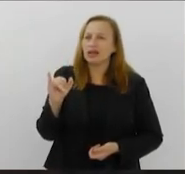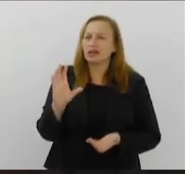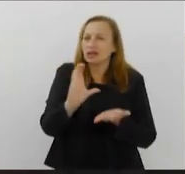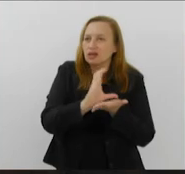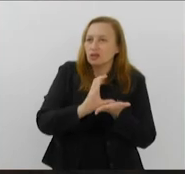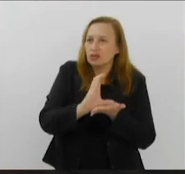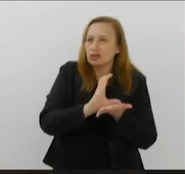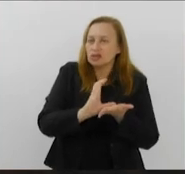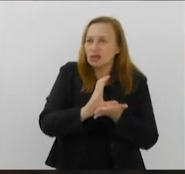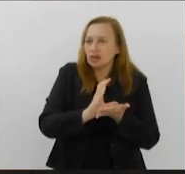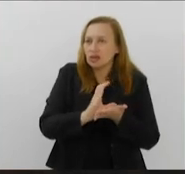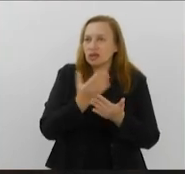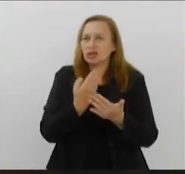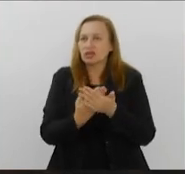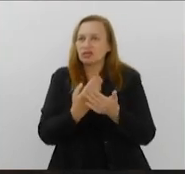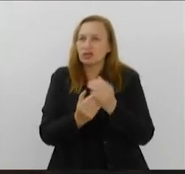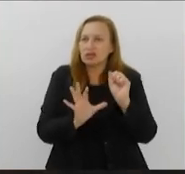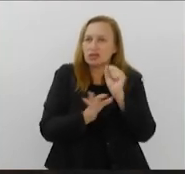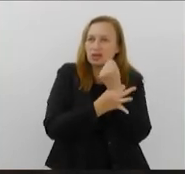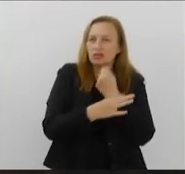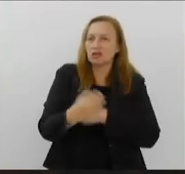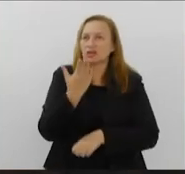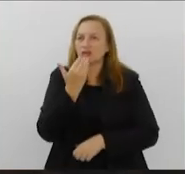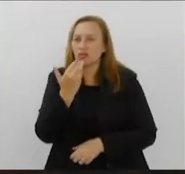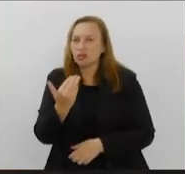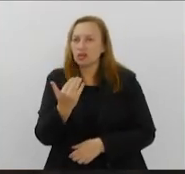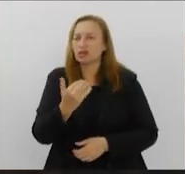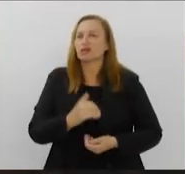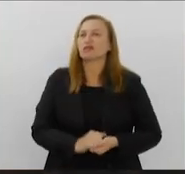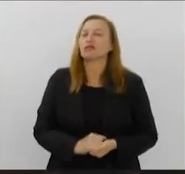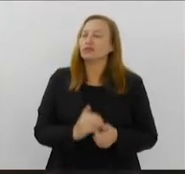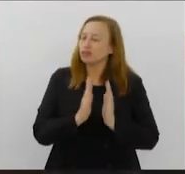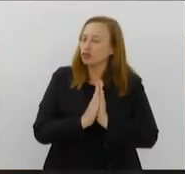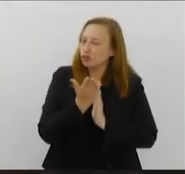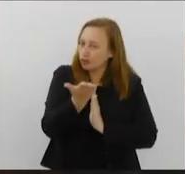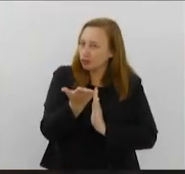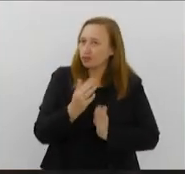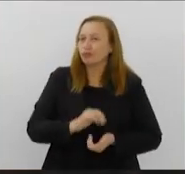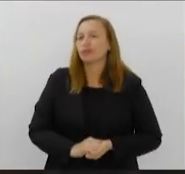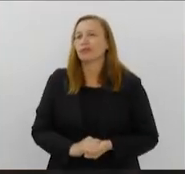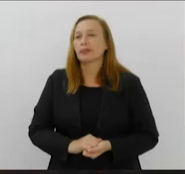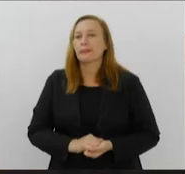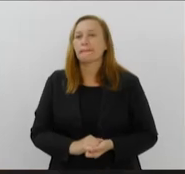estadual de segurança alimentar e nutricional. Por favor,